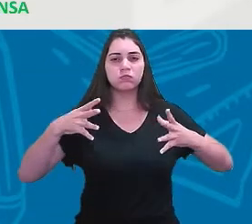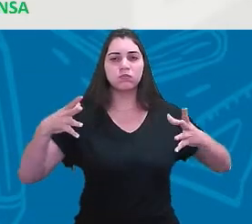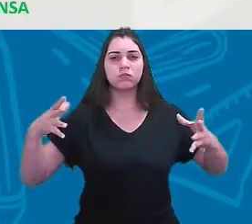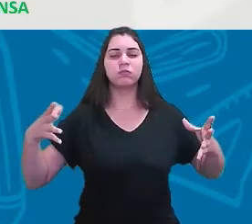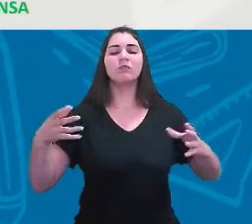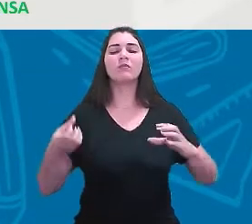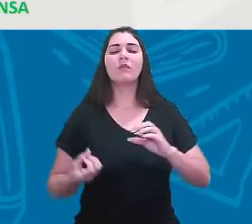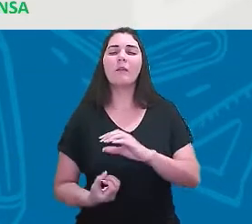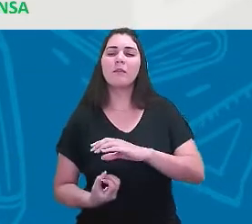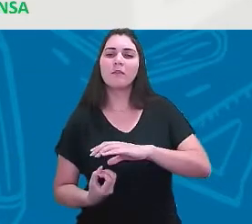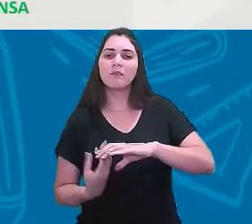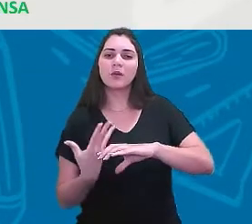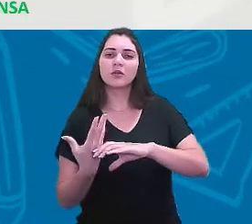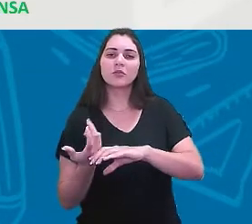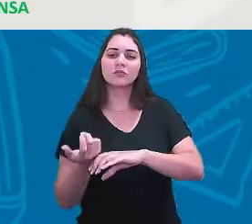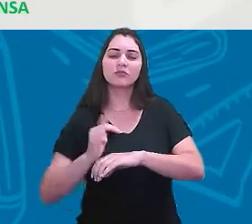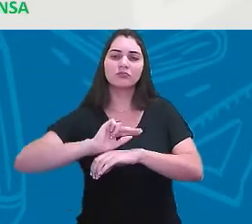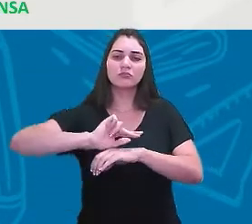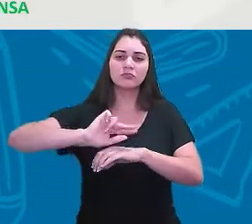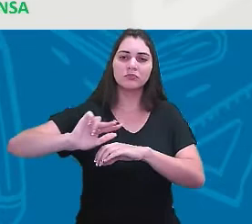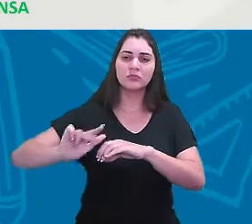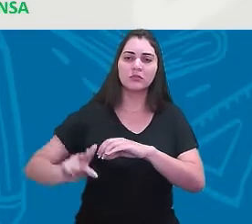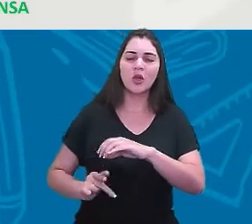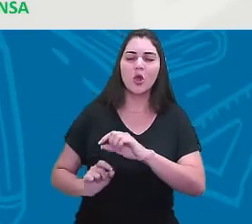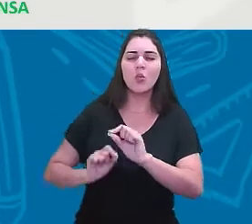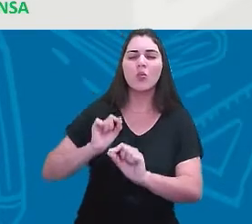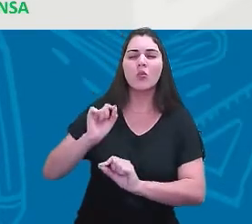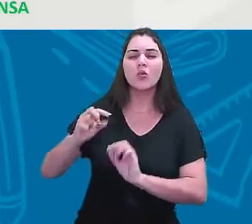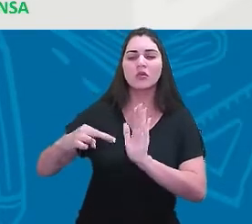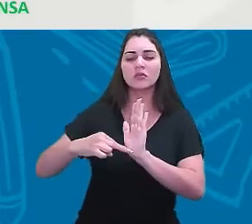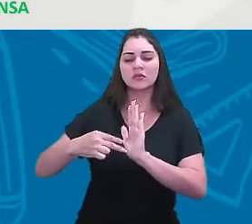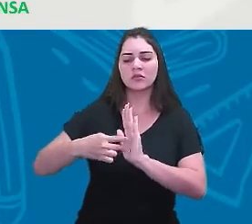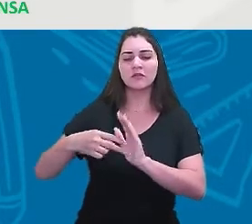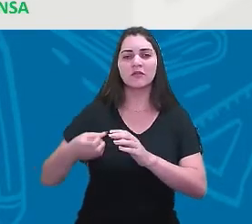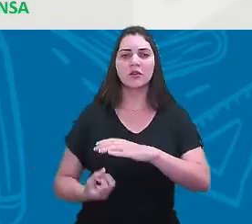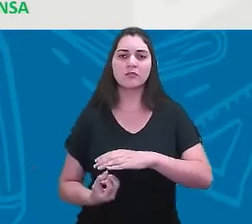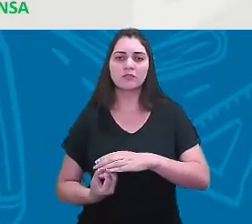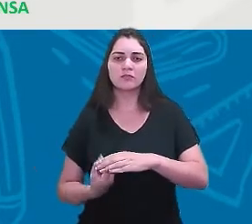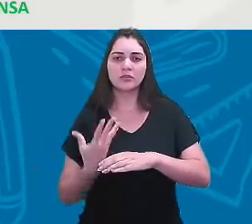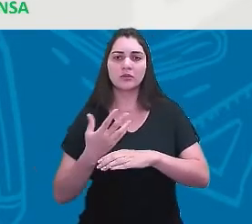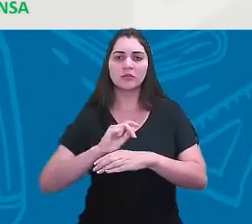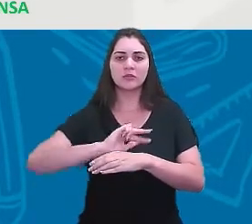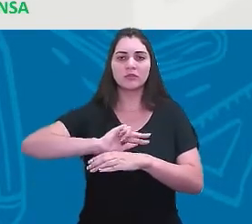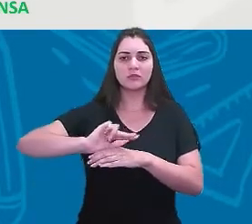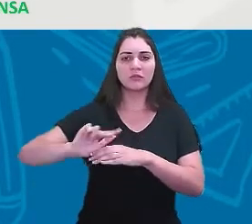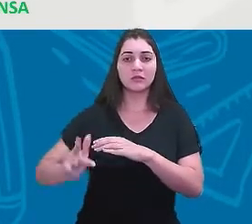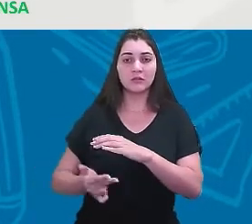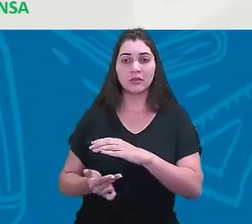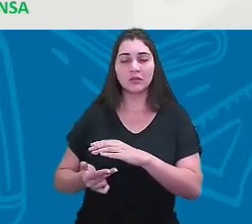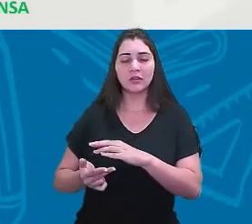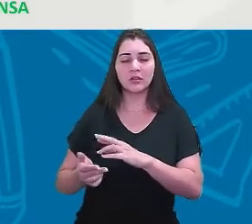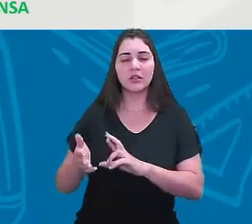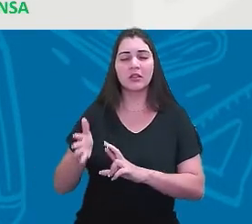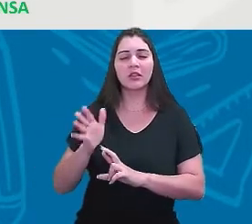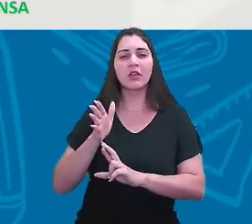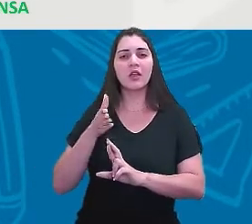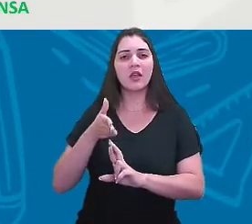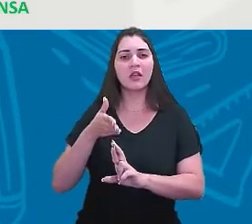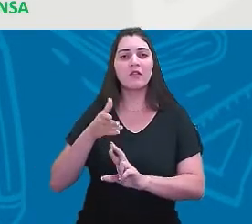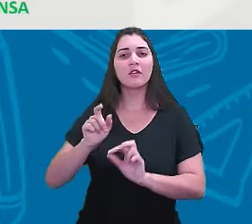biodiversidade. Aí você pode perguntar, professor, e o que danado significa biodiversidade? Biodiversidade se refere